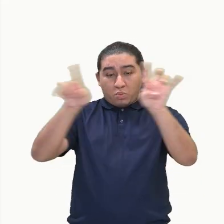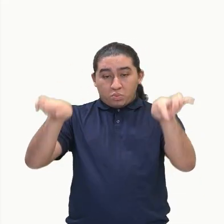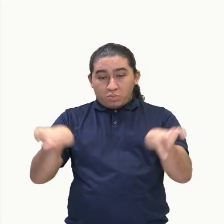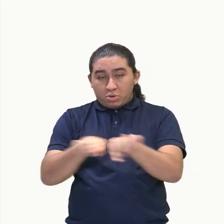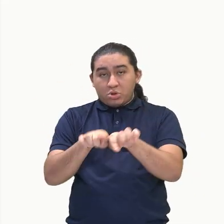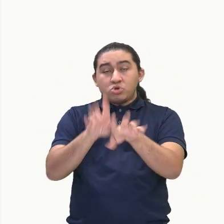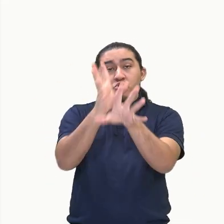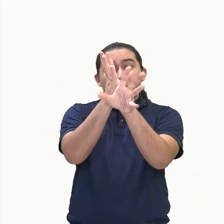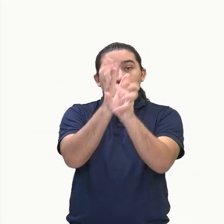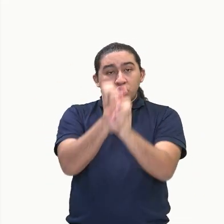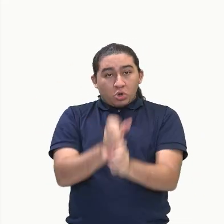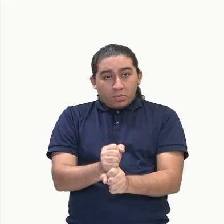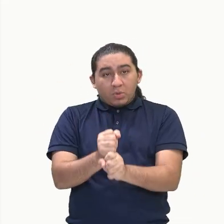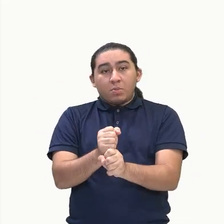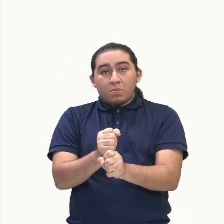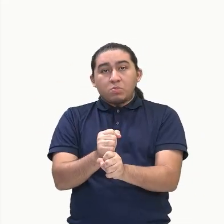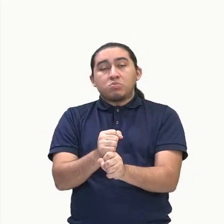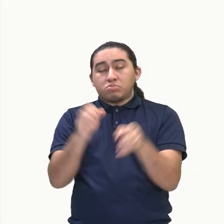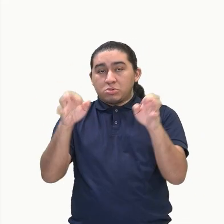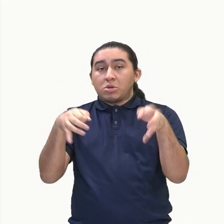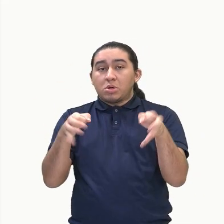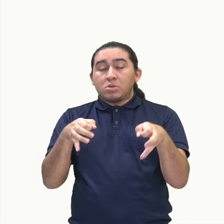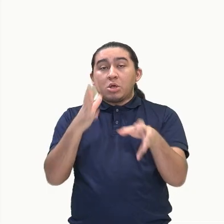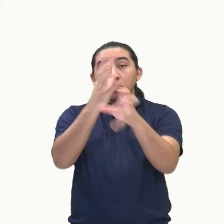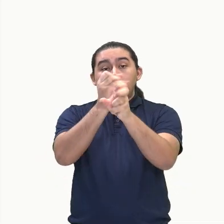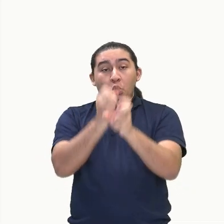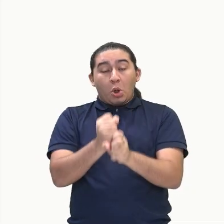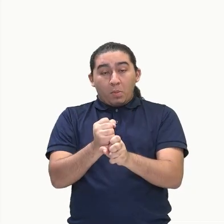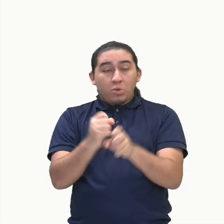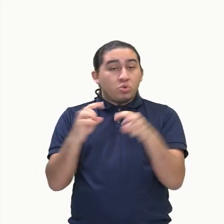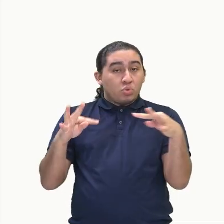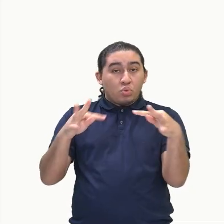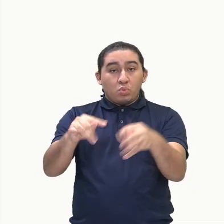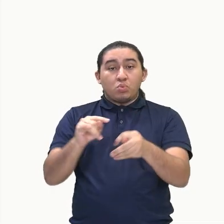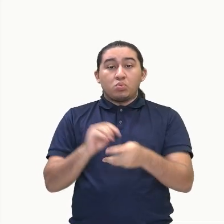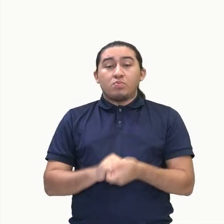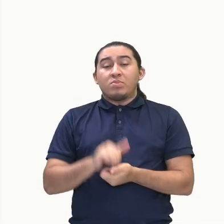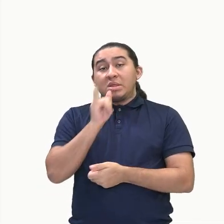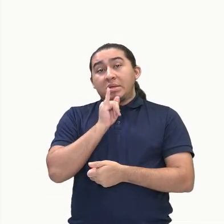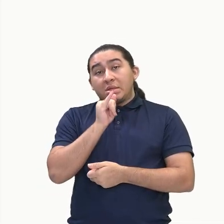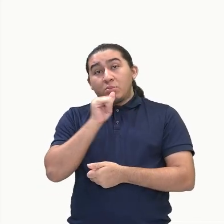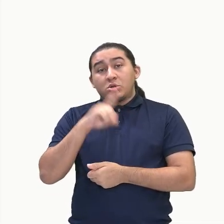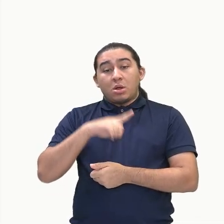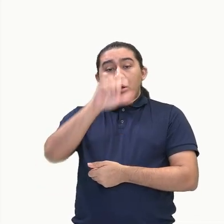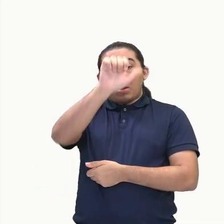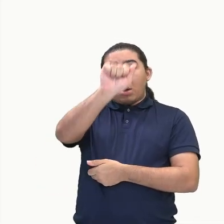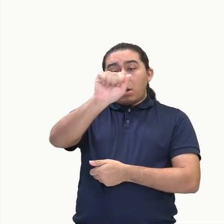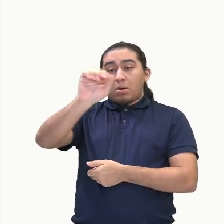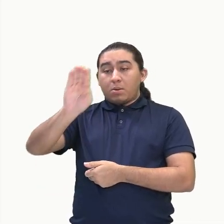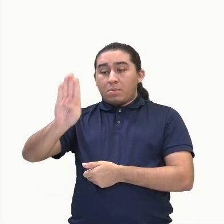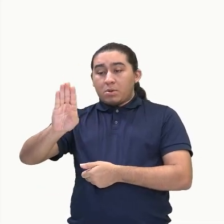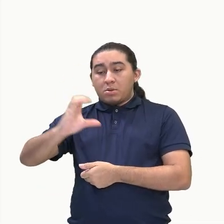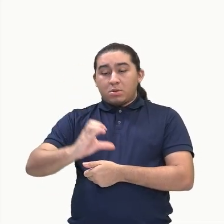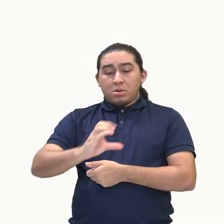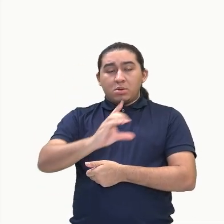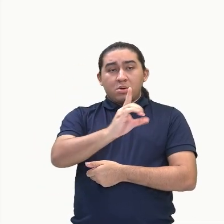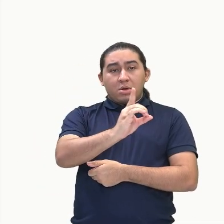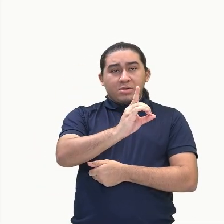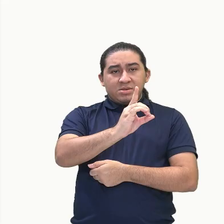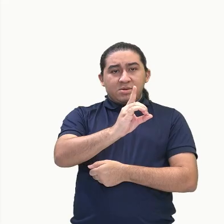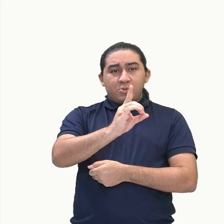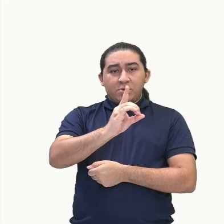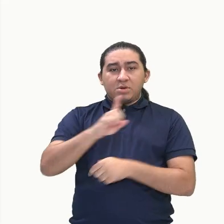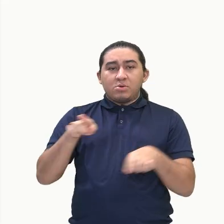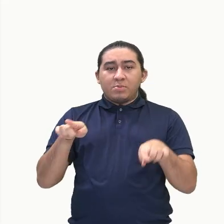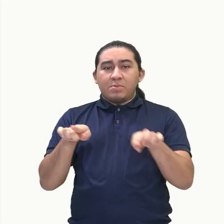o perímetro é a soma de todos os lados. Então, se aqui mede A, B, C e D, então, eu